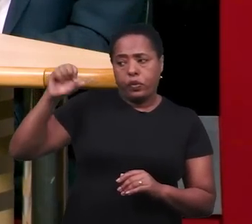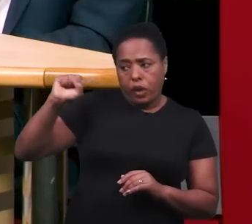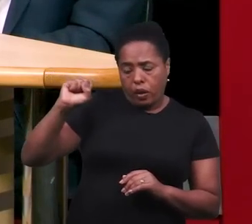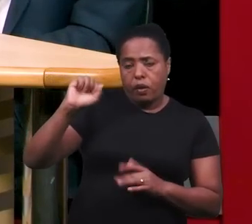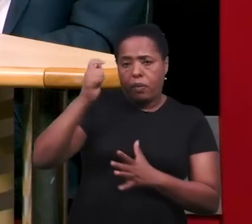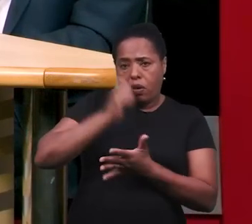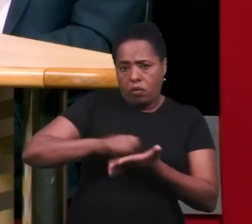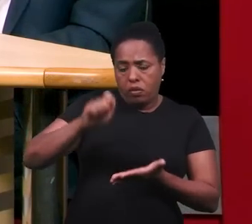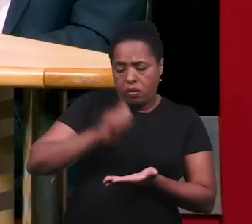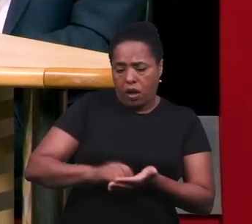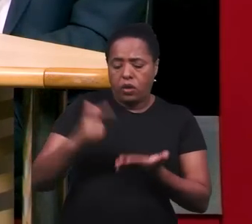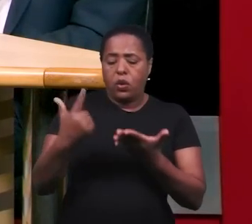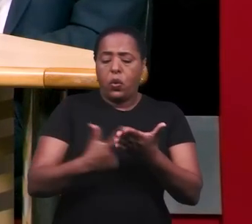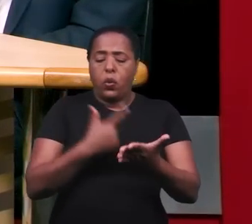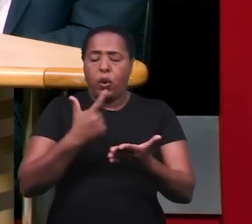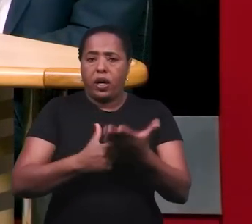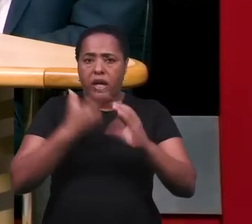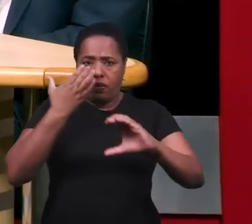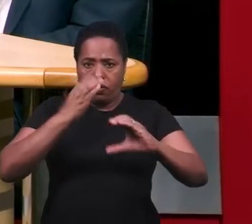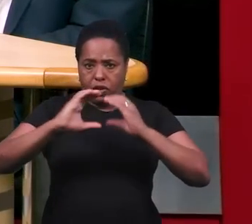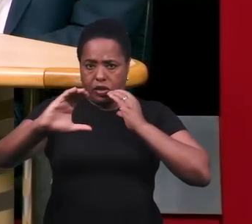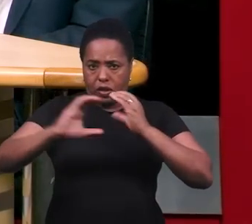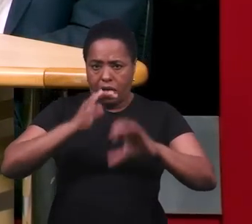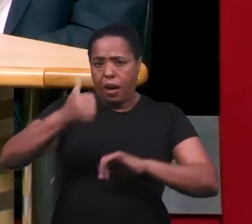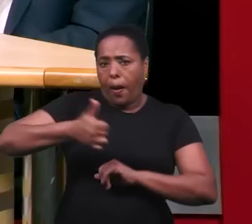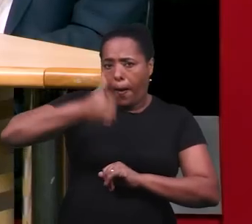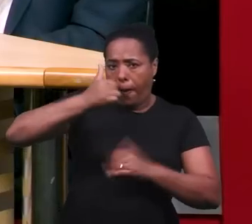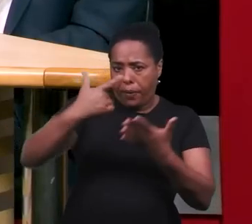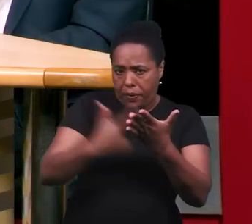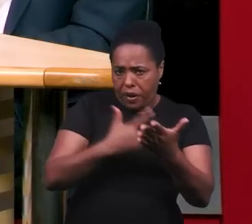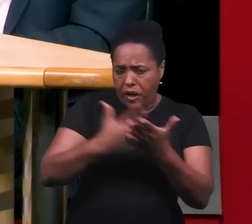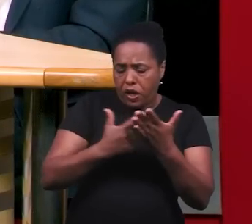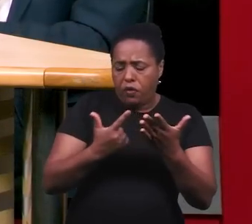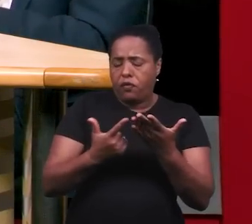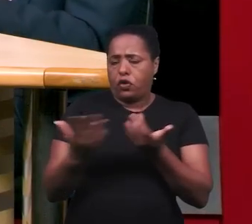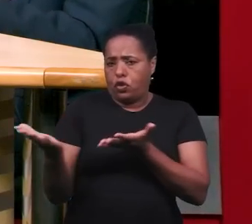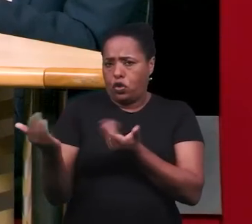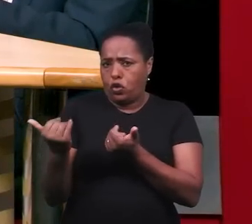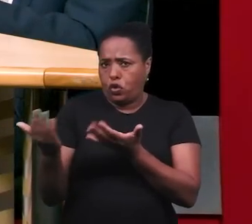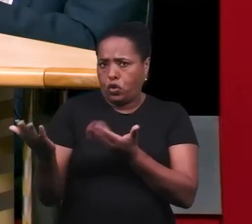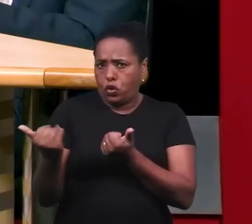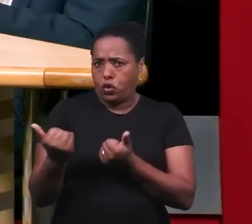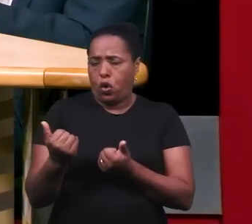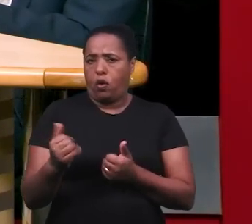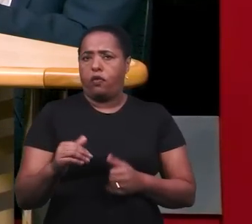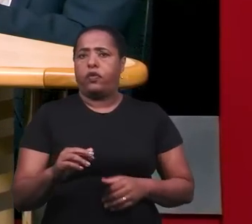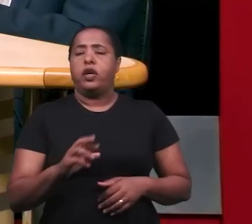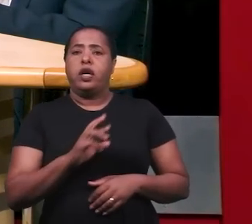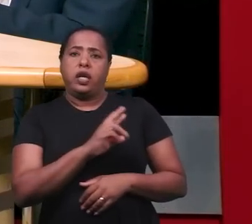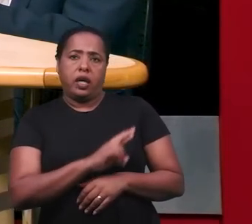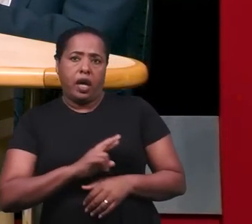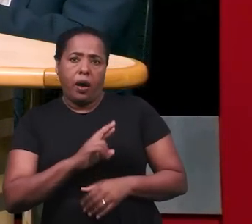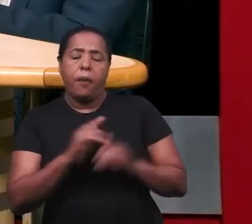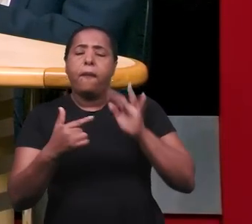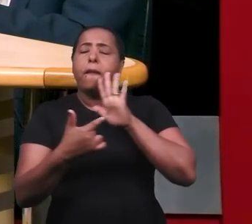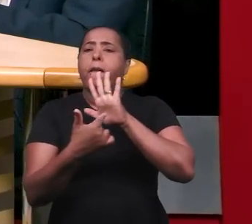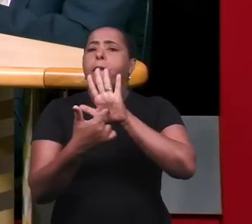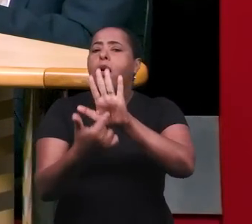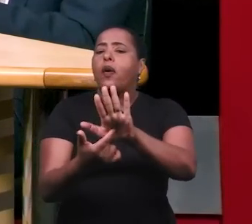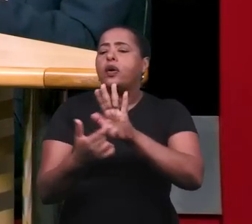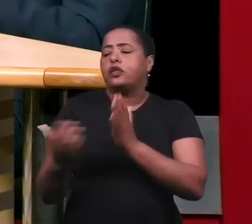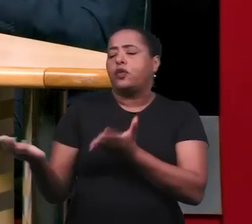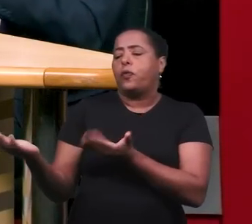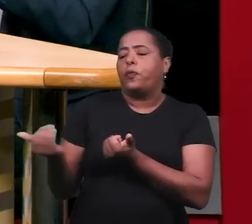mencionado. A fase em que Salomão escreve o livro. O livro de Cantares foi o primeiro livro dele, quando